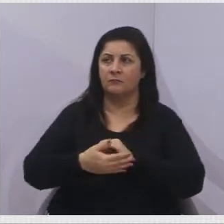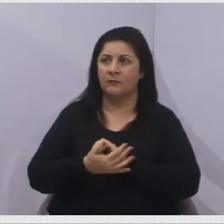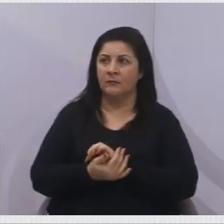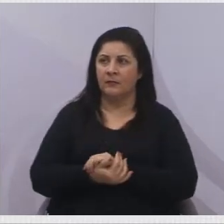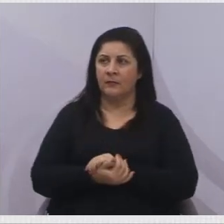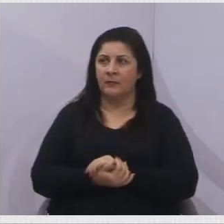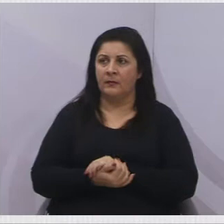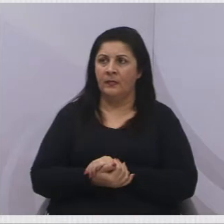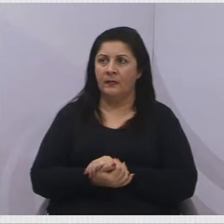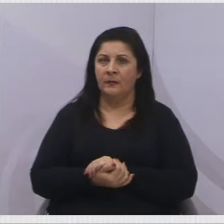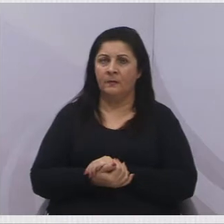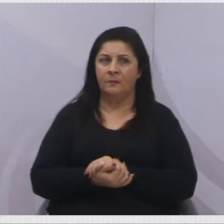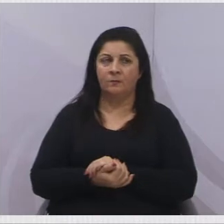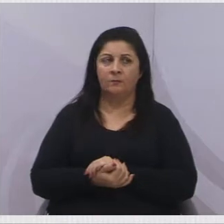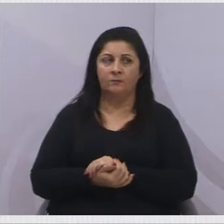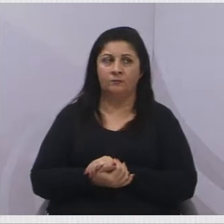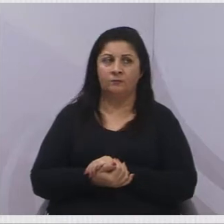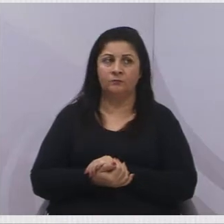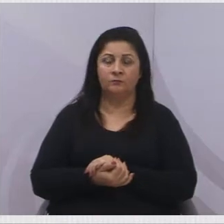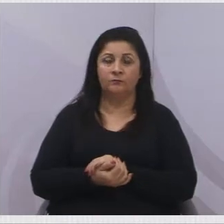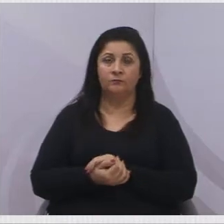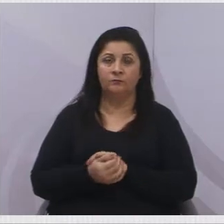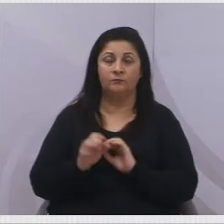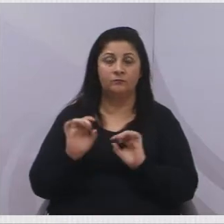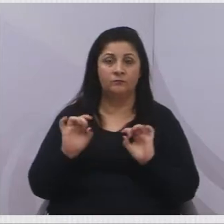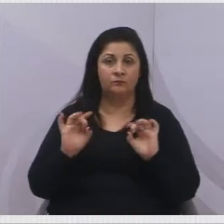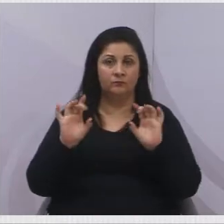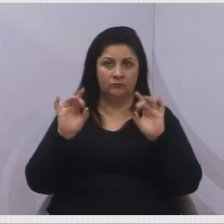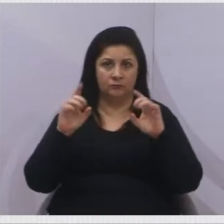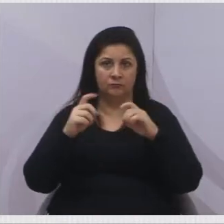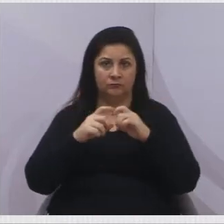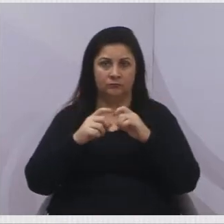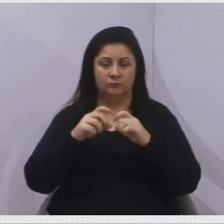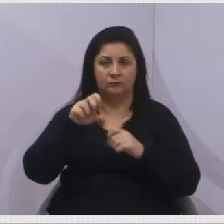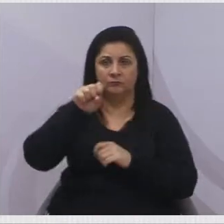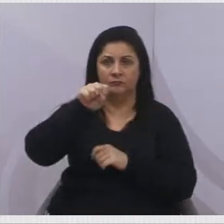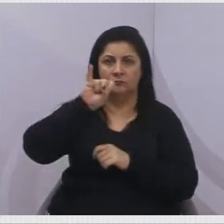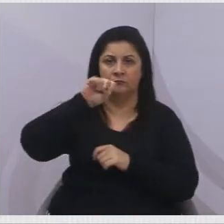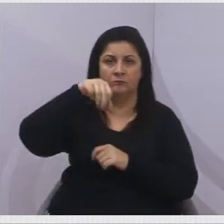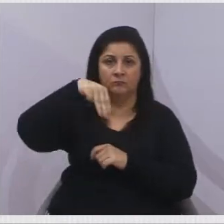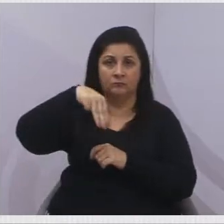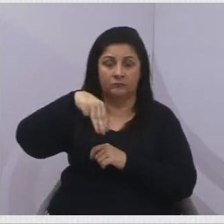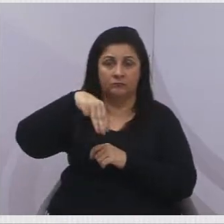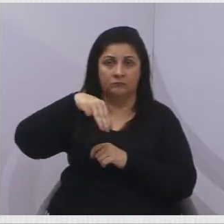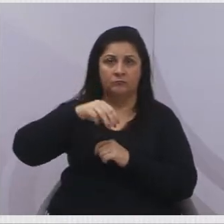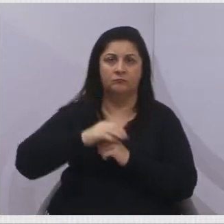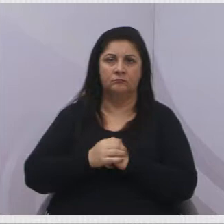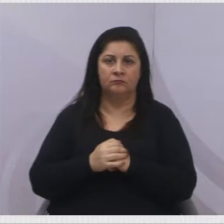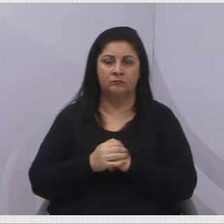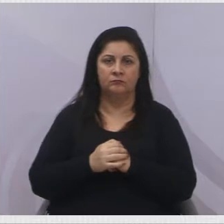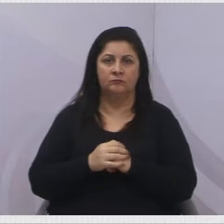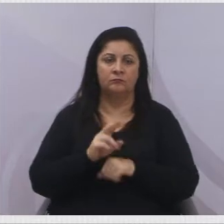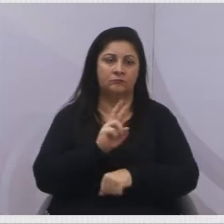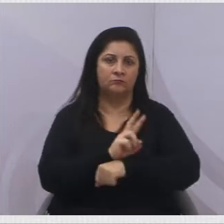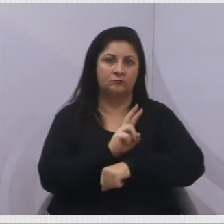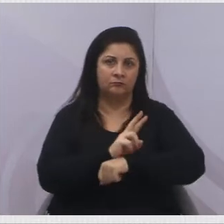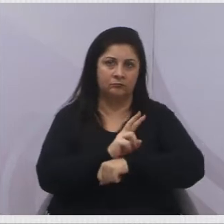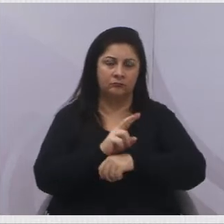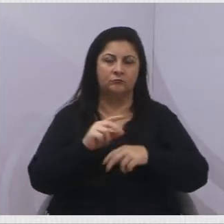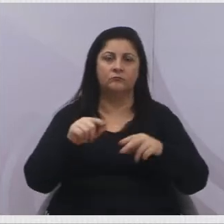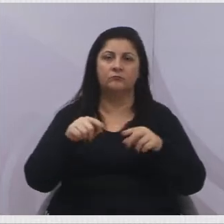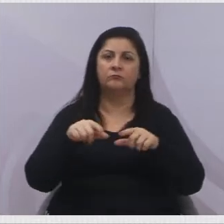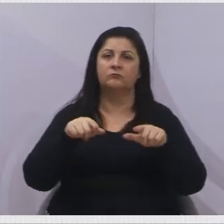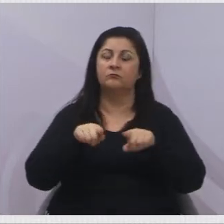Na atenção especializada, nós temos o SIM, com as especialidades médicas e o ambulatório de saúde